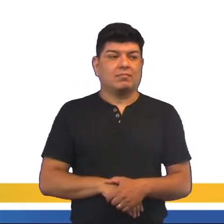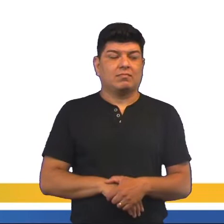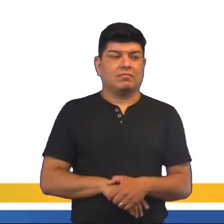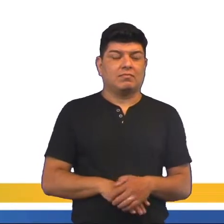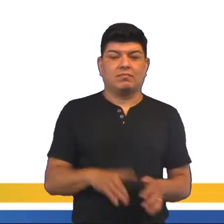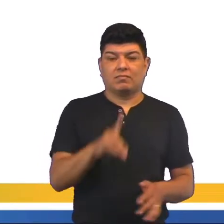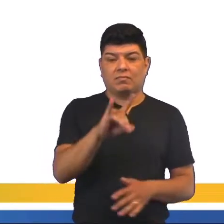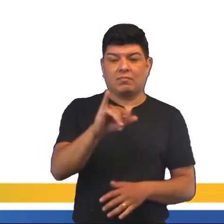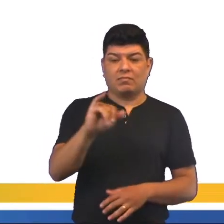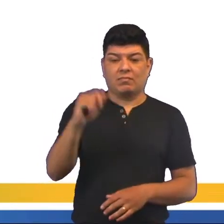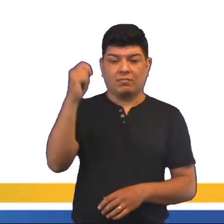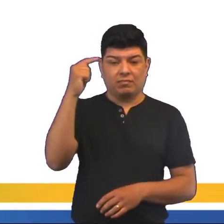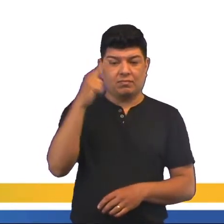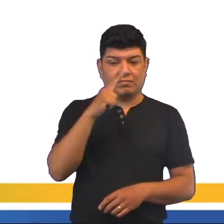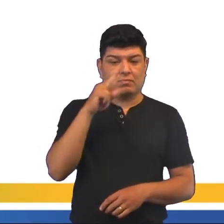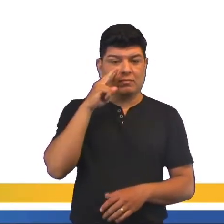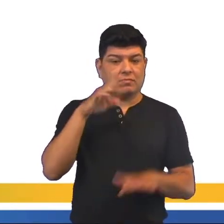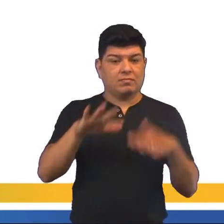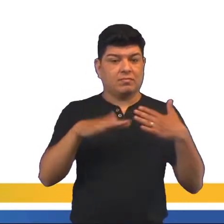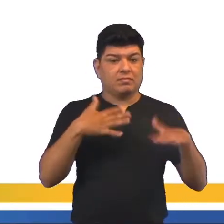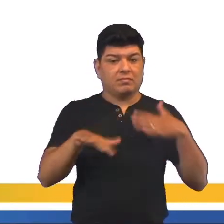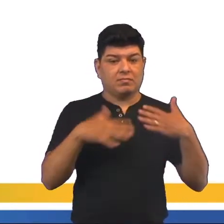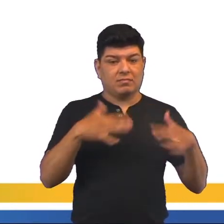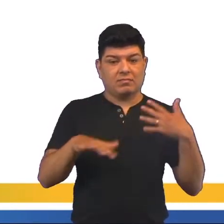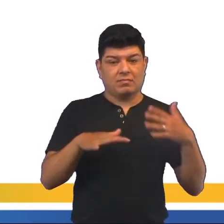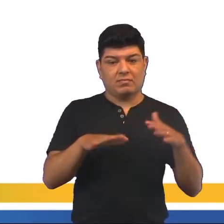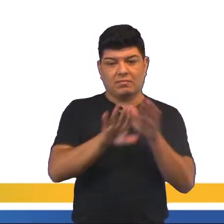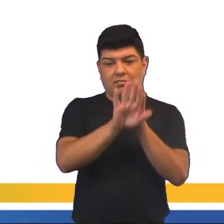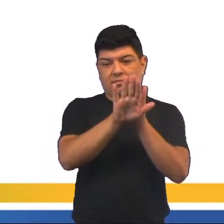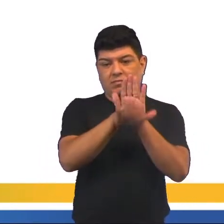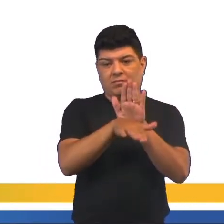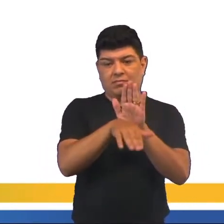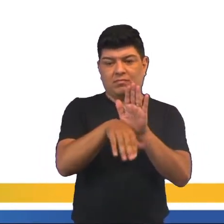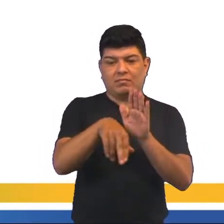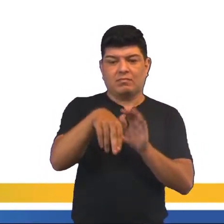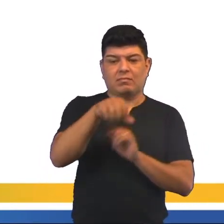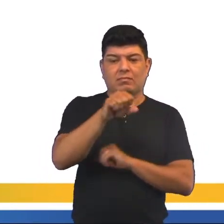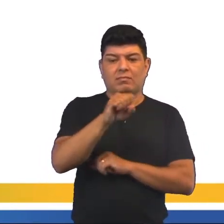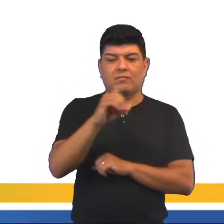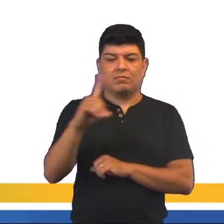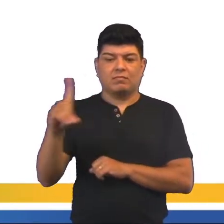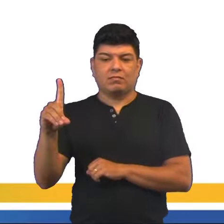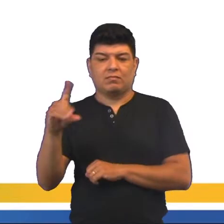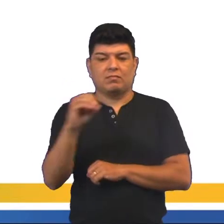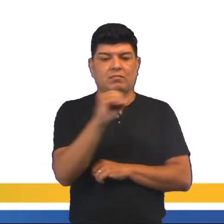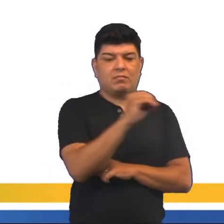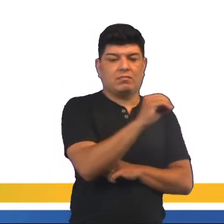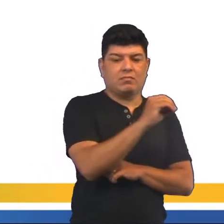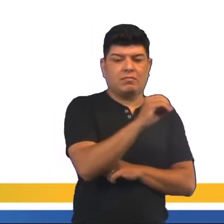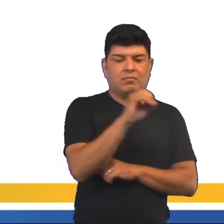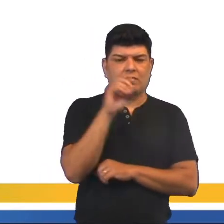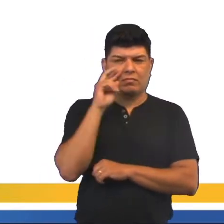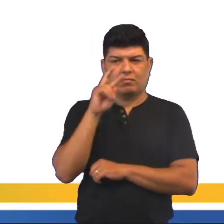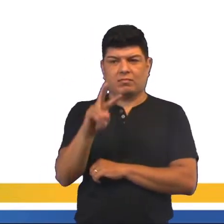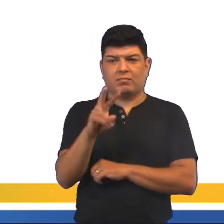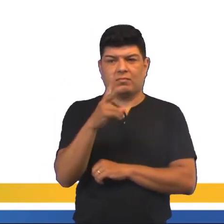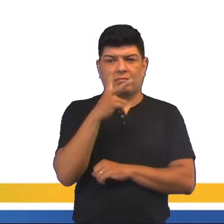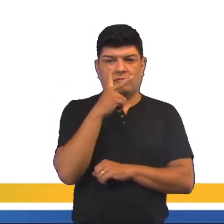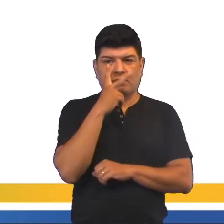Durante um dia ensolarado, vemos o movimento aparente do sol nascendo no leste e se pondo no oeste. Vocês já tiveram a impressão como